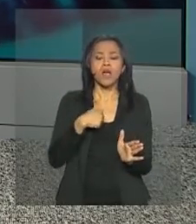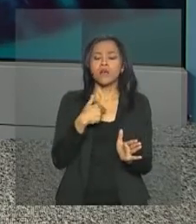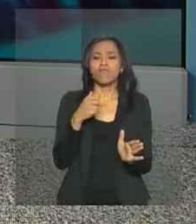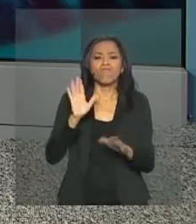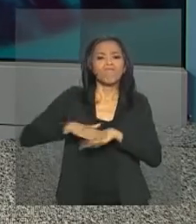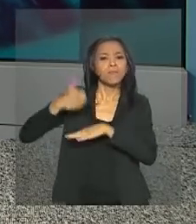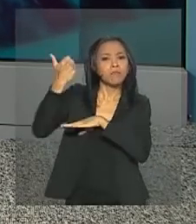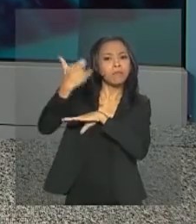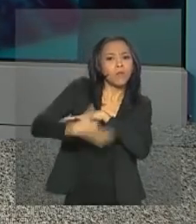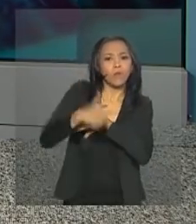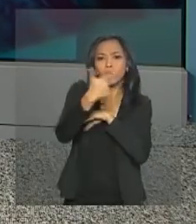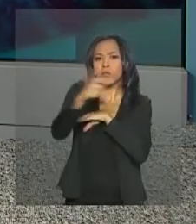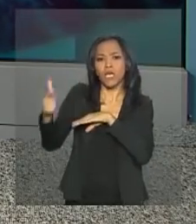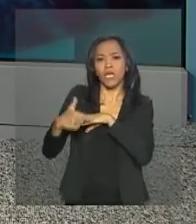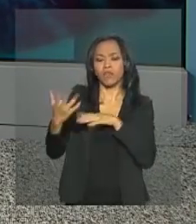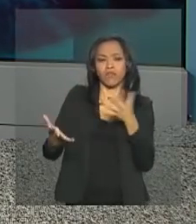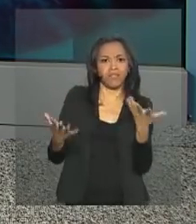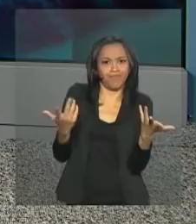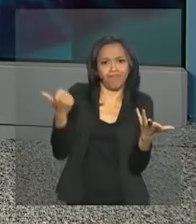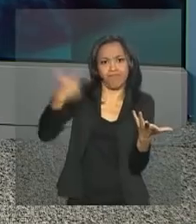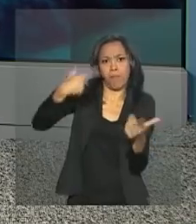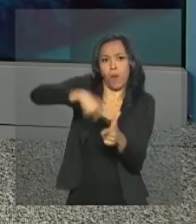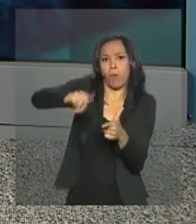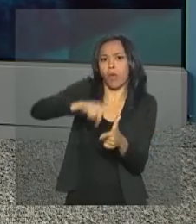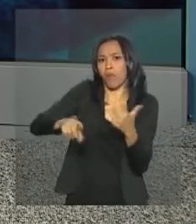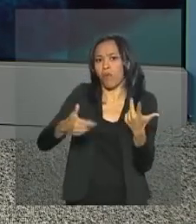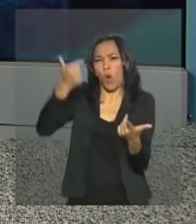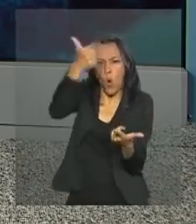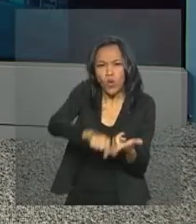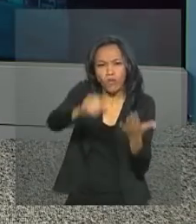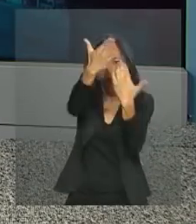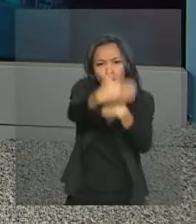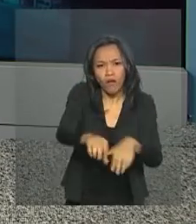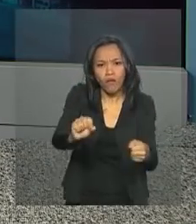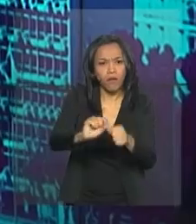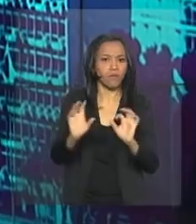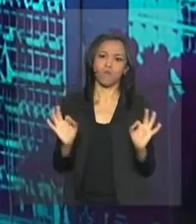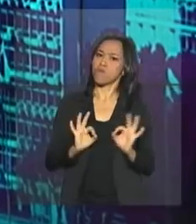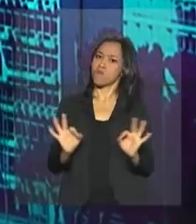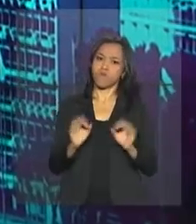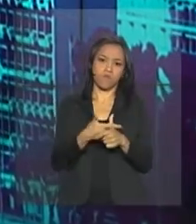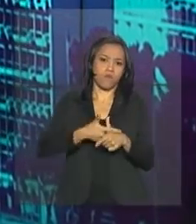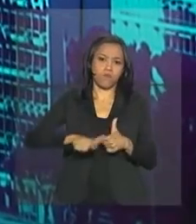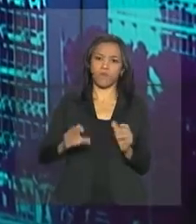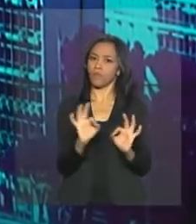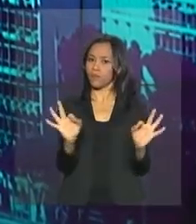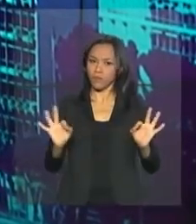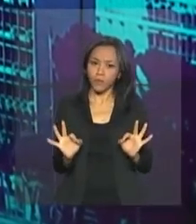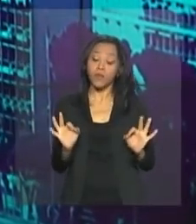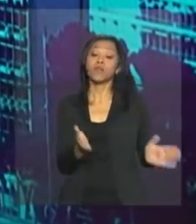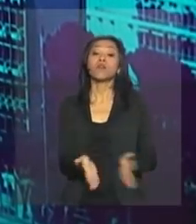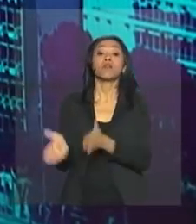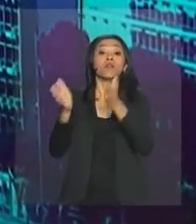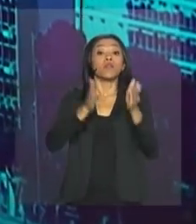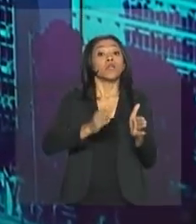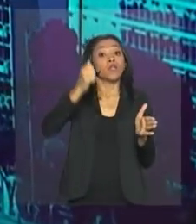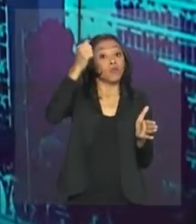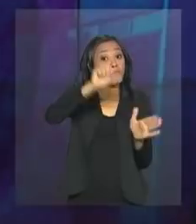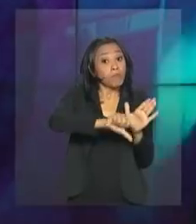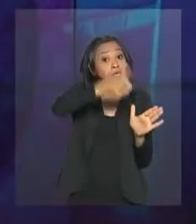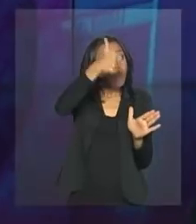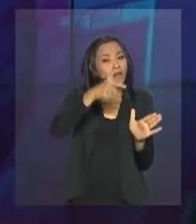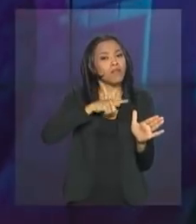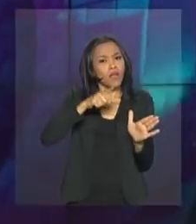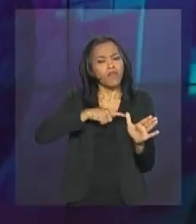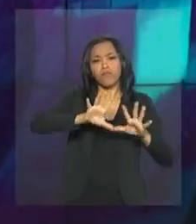nenhum imprevisto na segunda etapa que implique na reaplicação de provas no primeiro dia do exame houve registro de